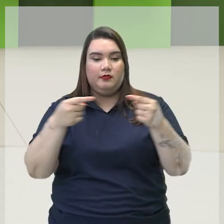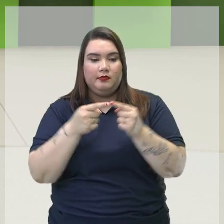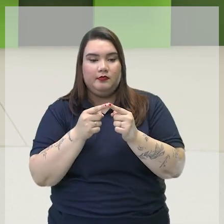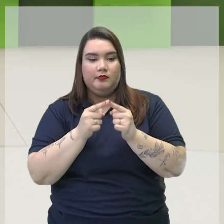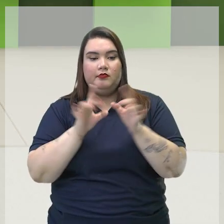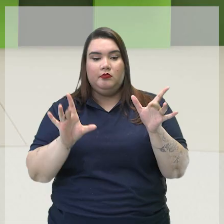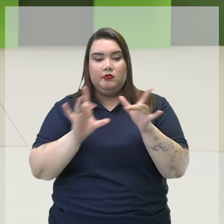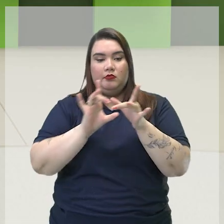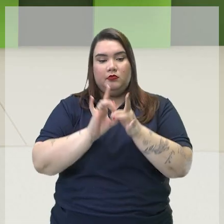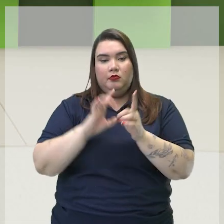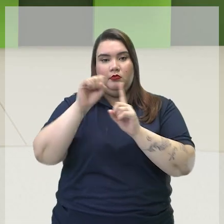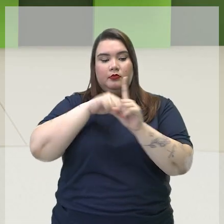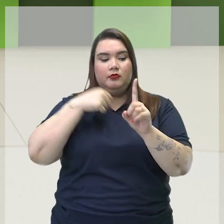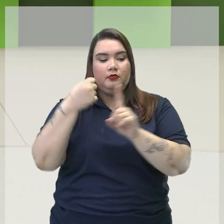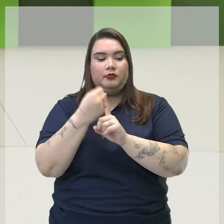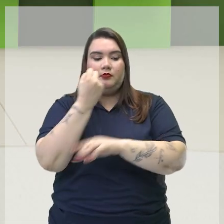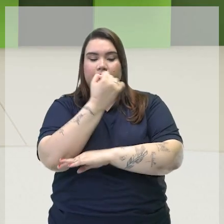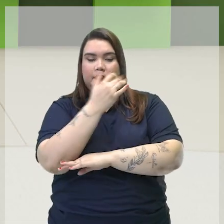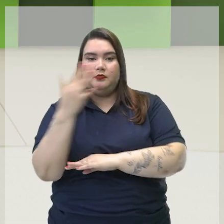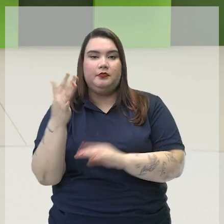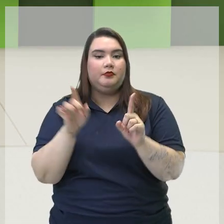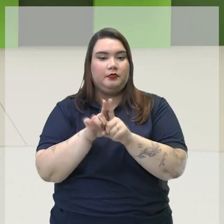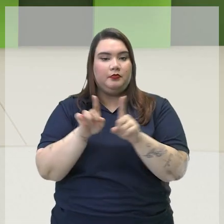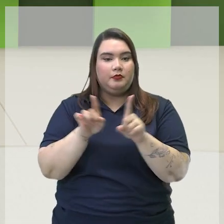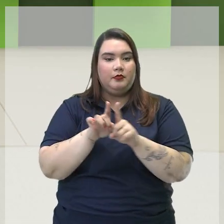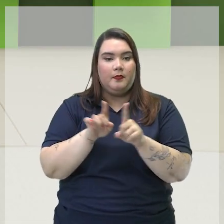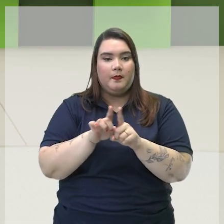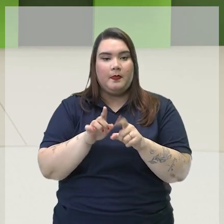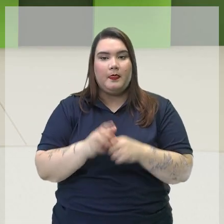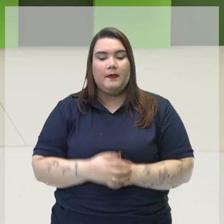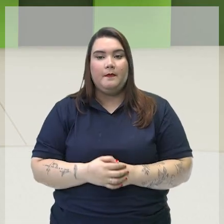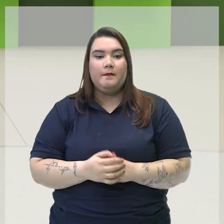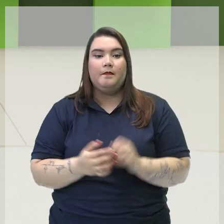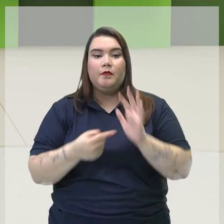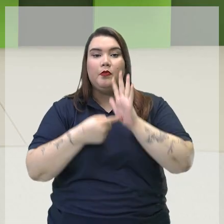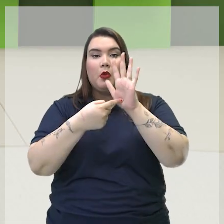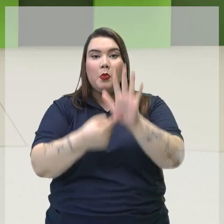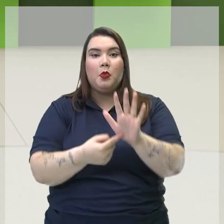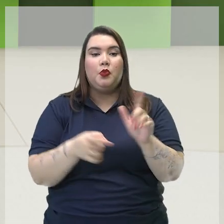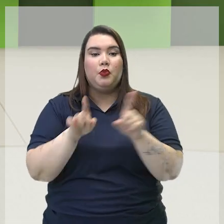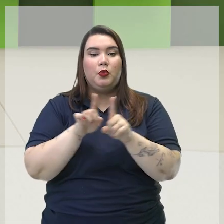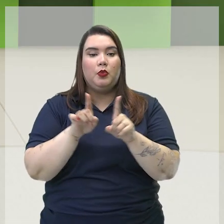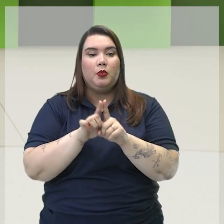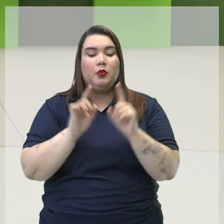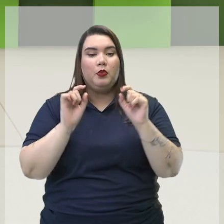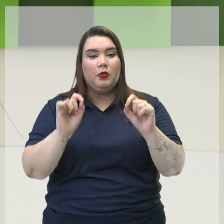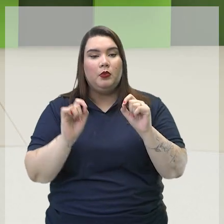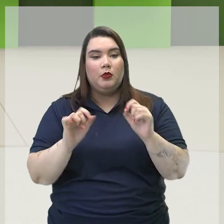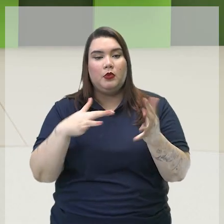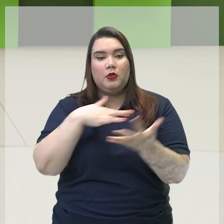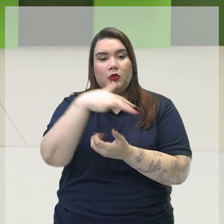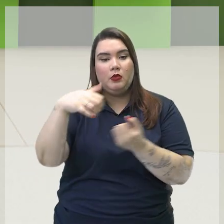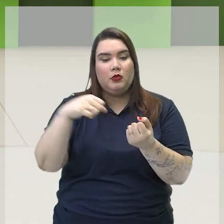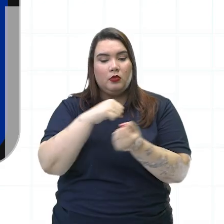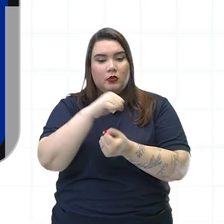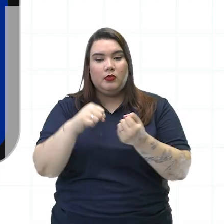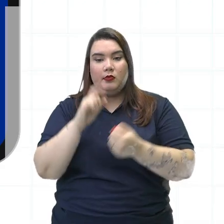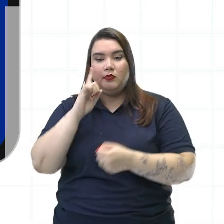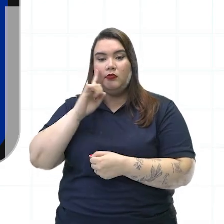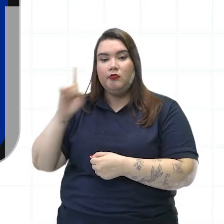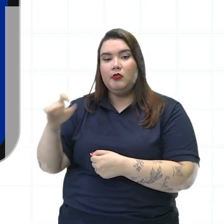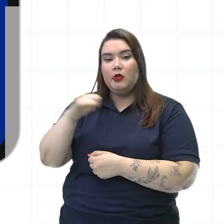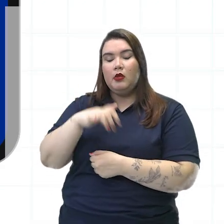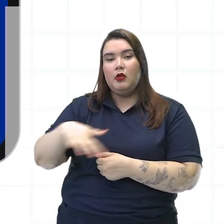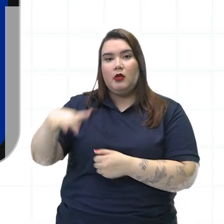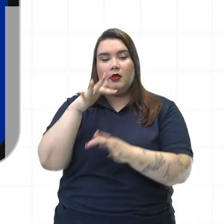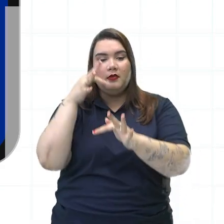considerar a questão social e ambiental. E trago para você a sustentabilidade